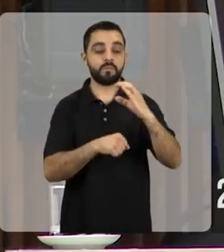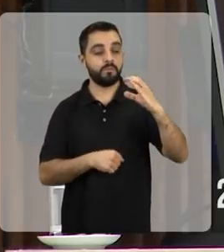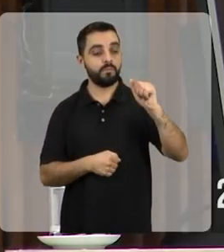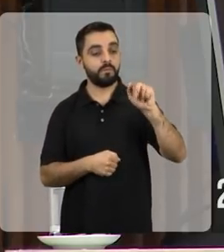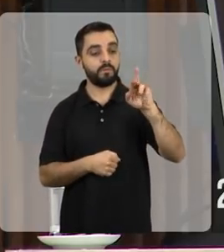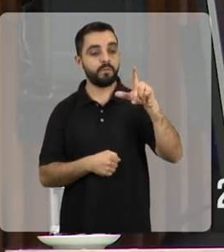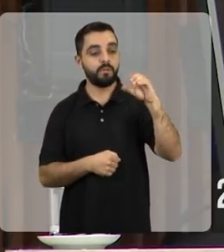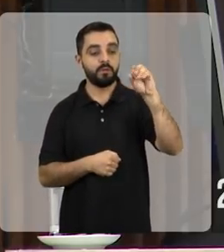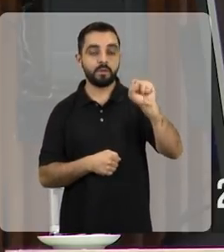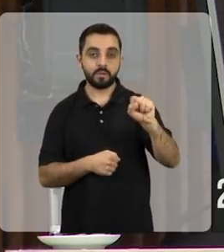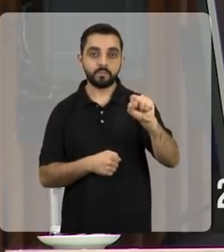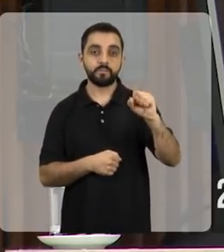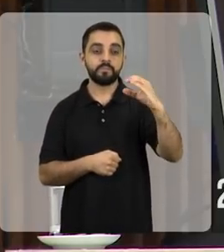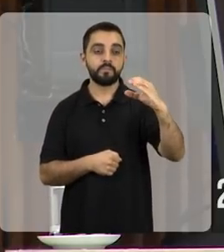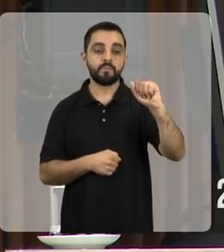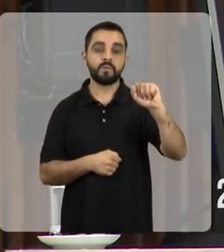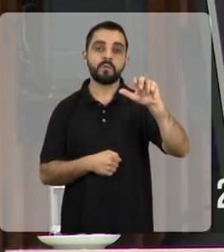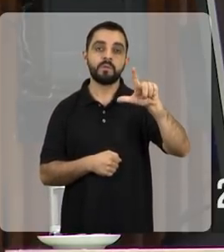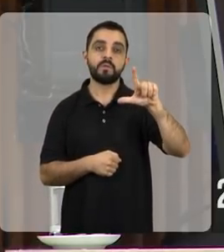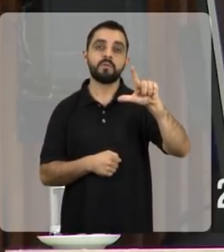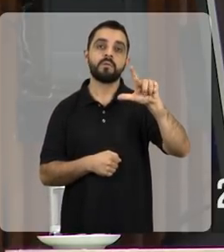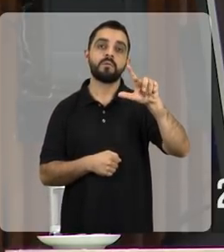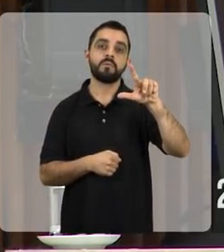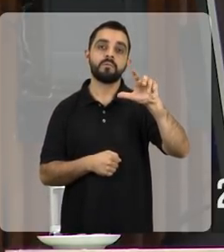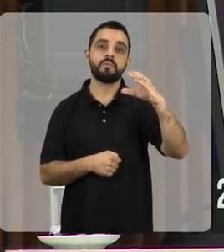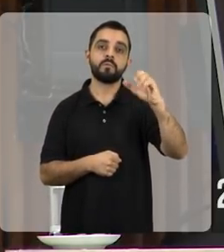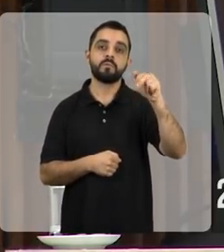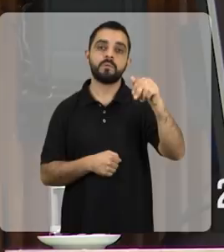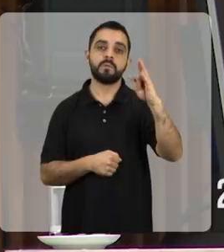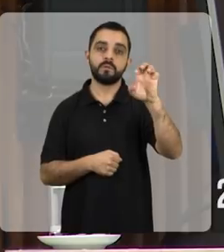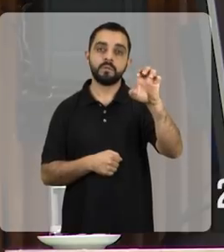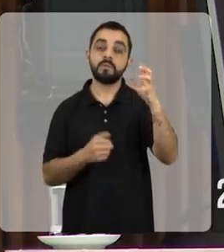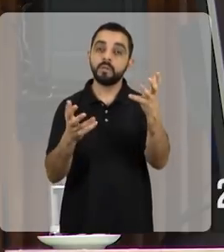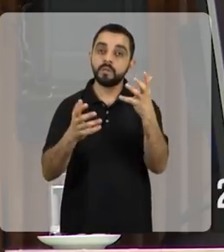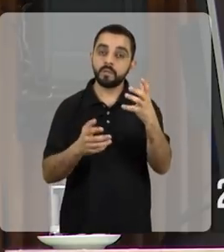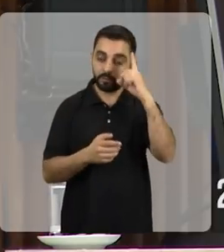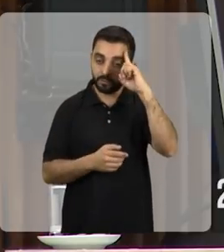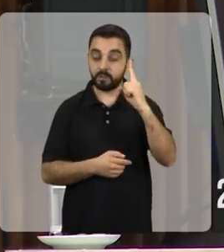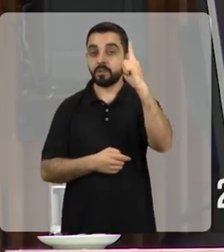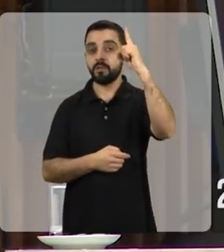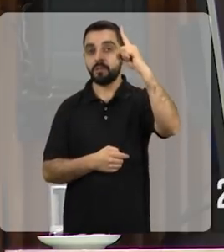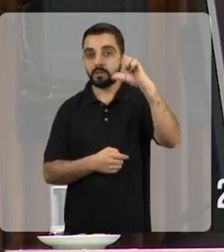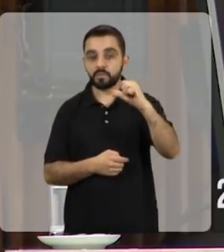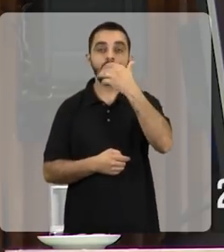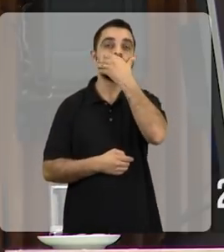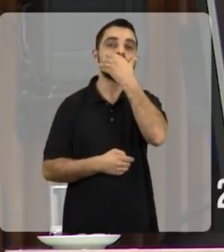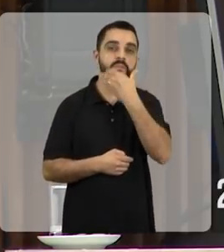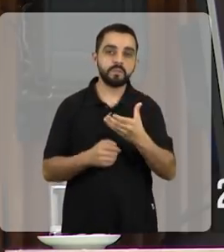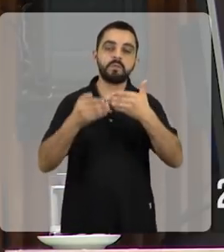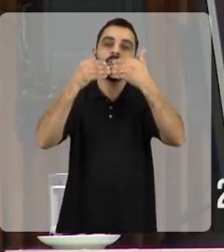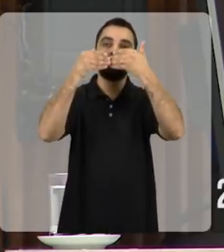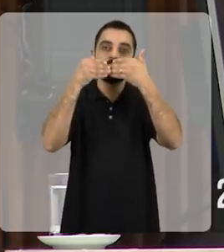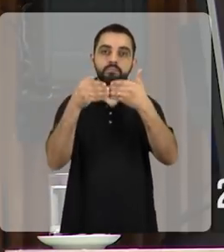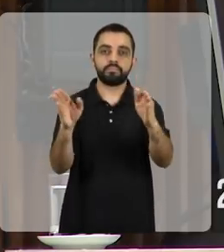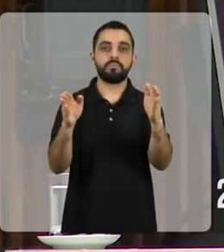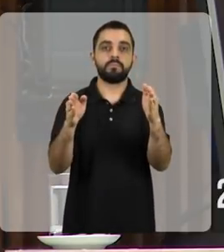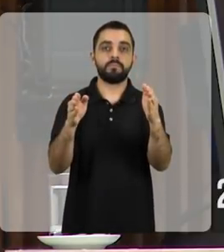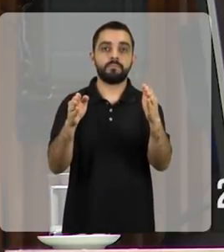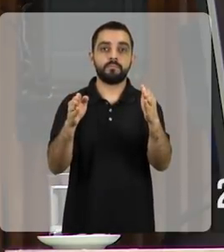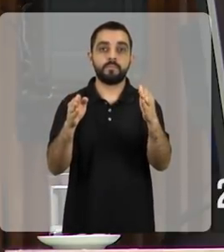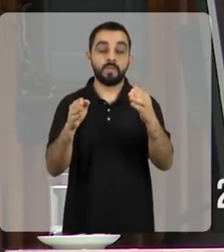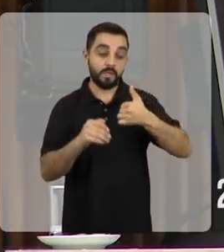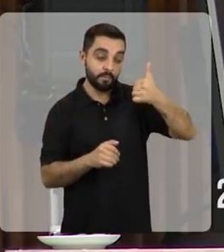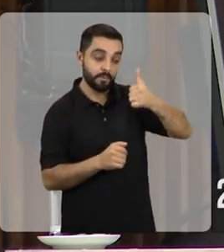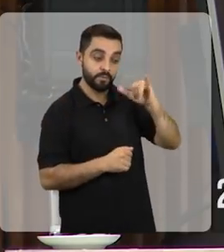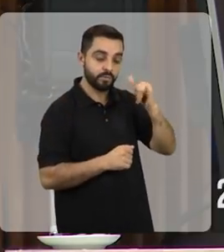que ela deveria ter como marco inicial o dia 19 de dezembro a inauguração da universidade estava prevista